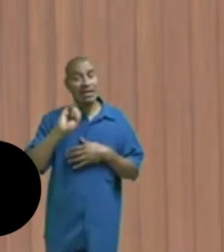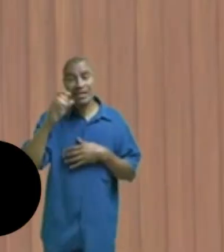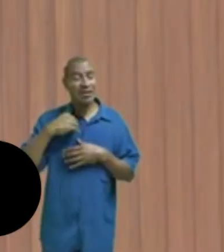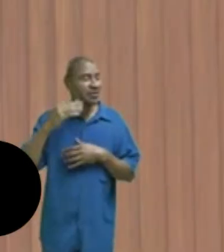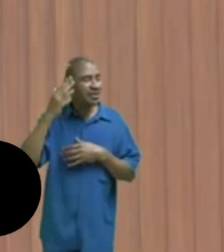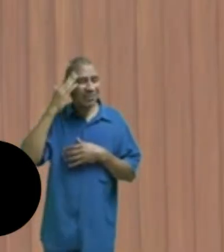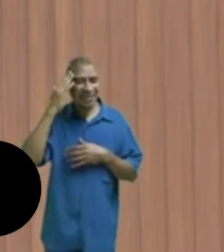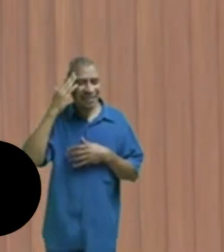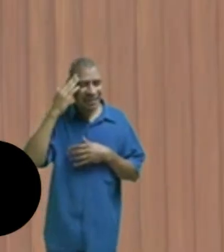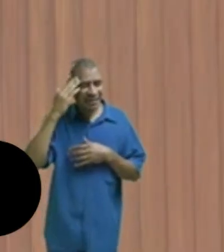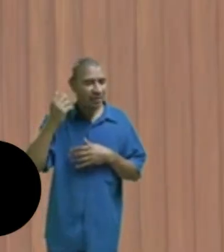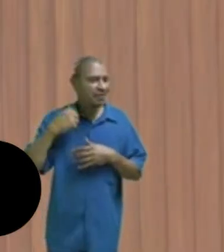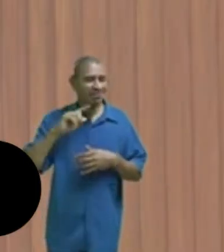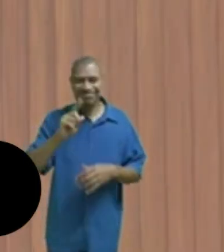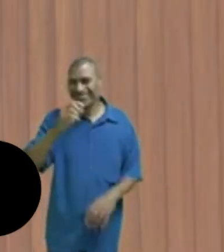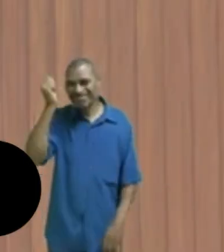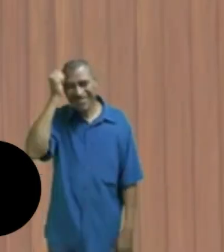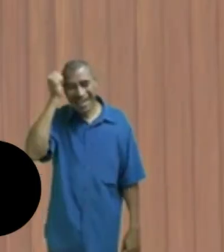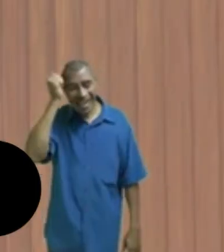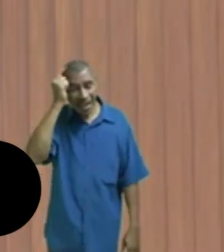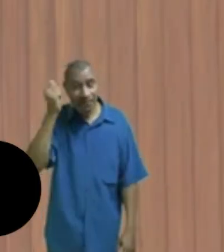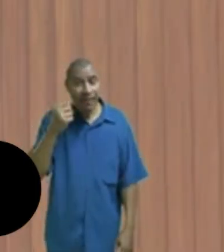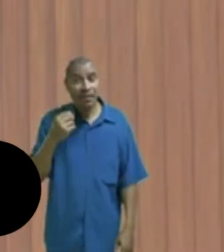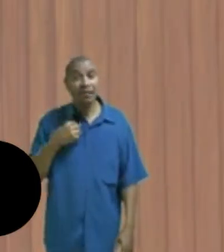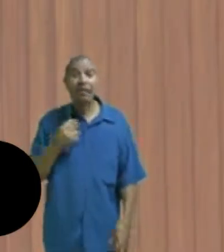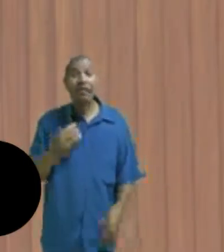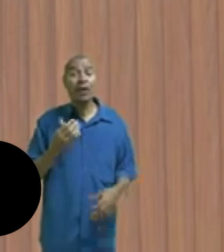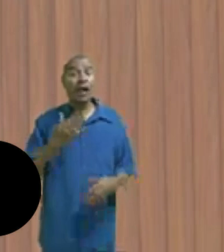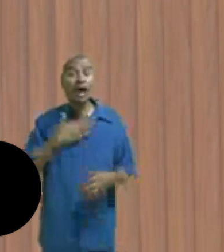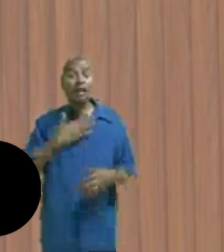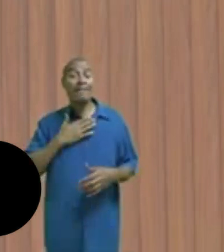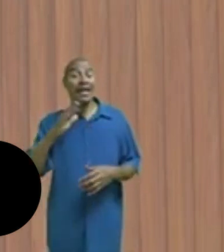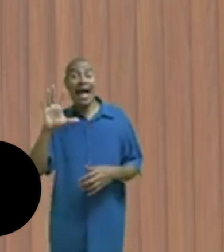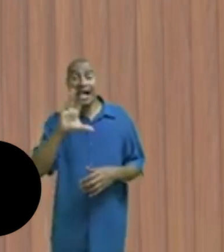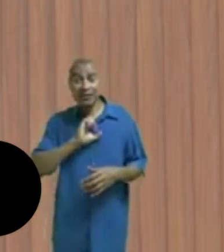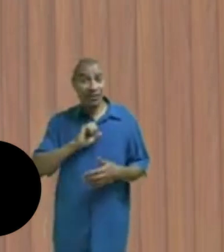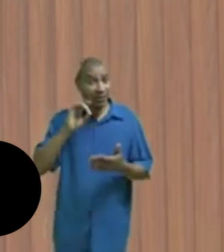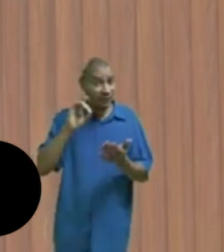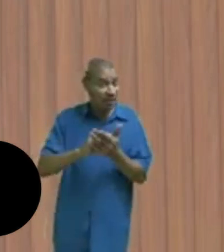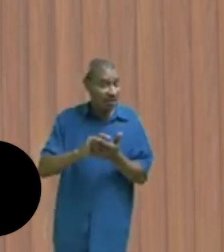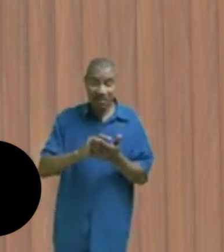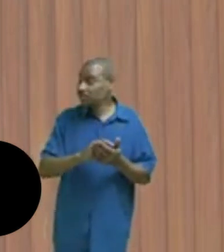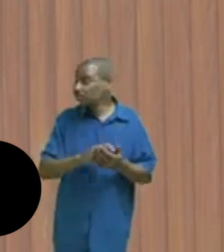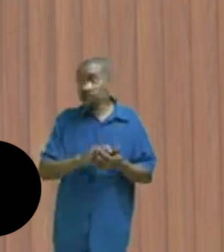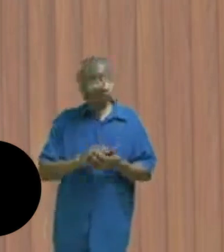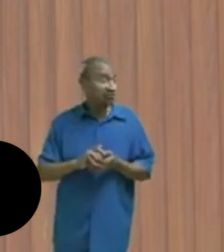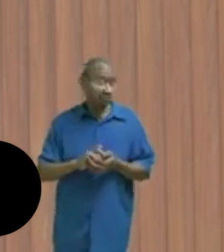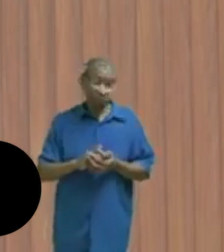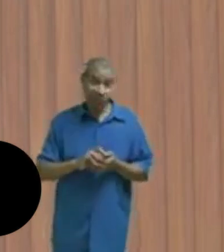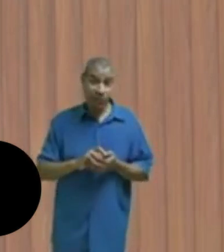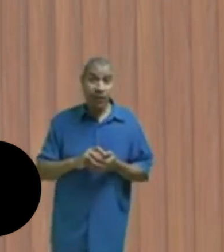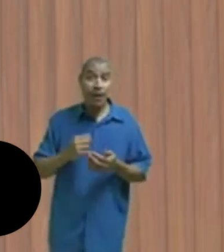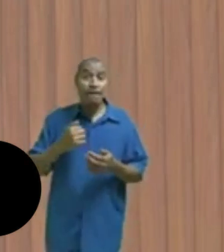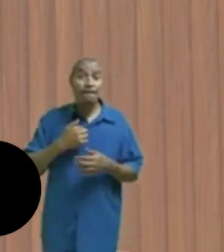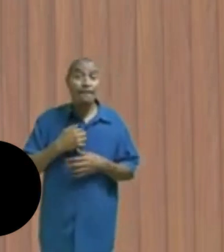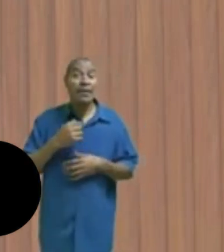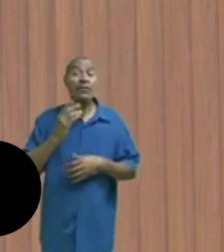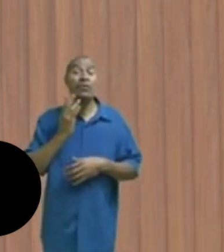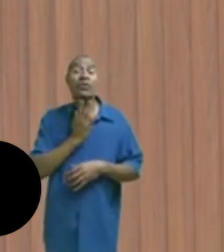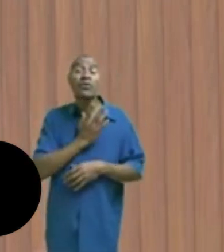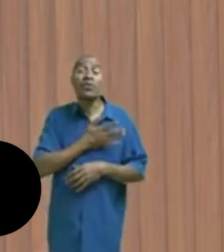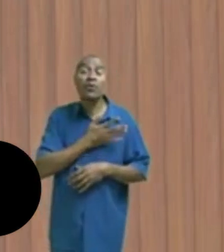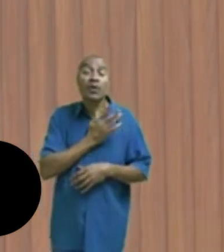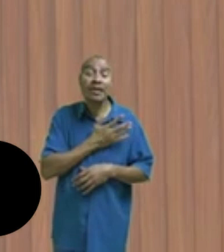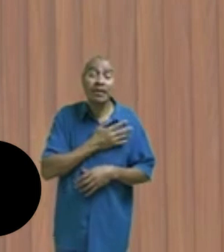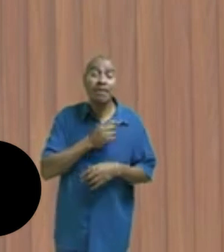que é bonito também, mas não necessariamente sai de um coração grato, de um coração que